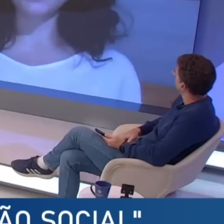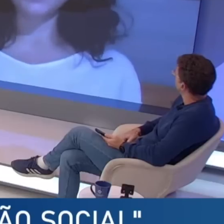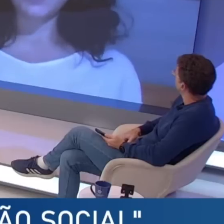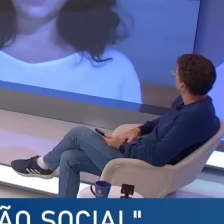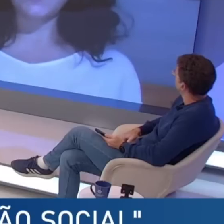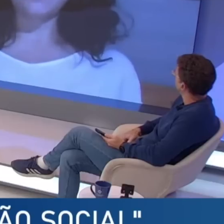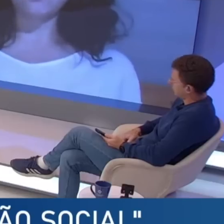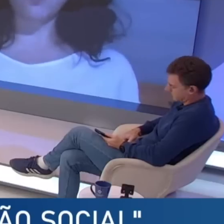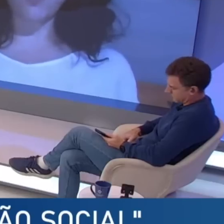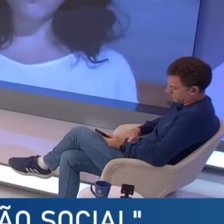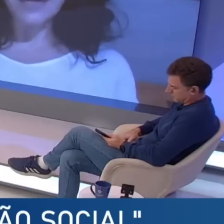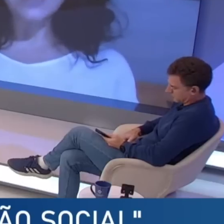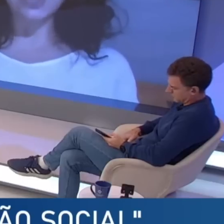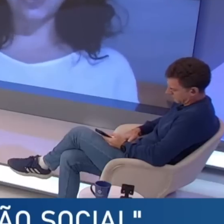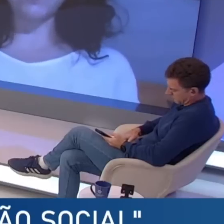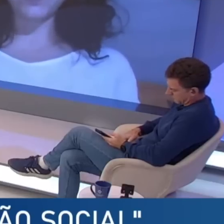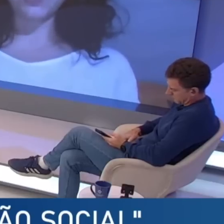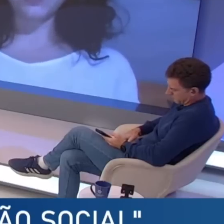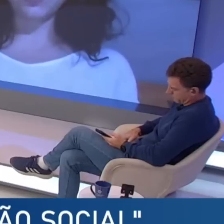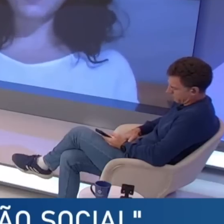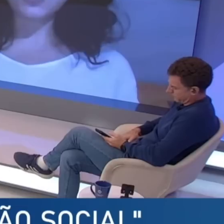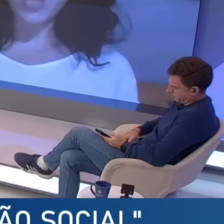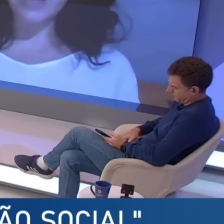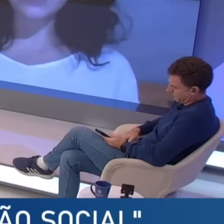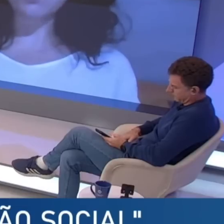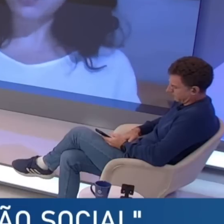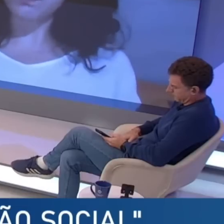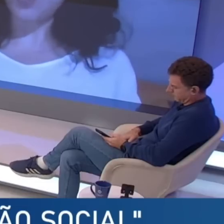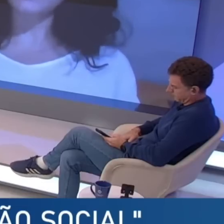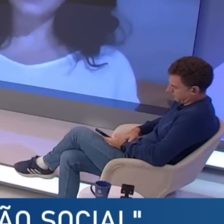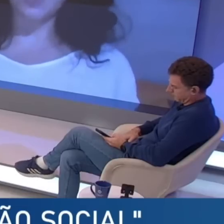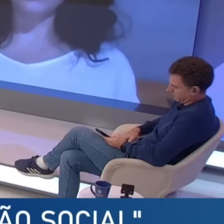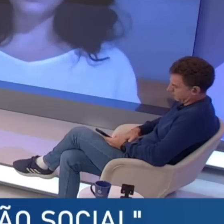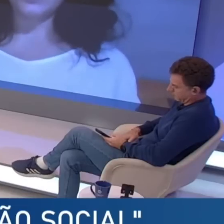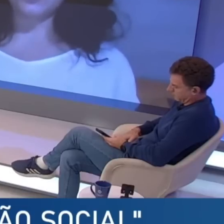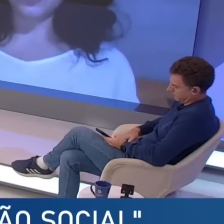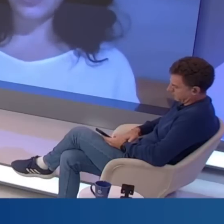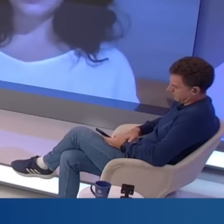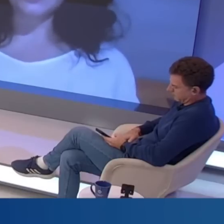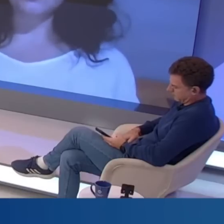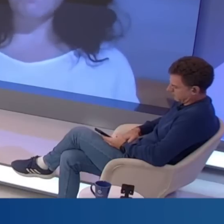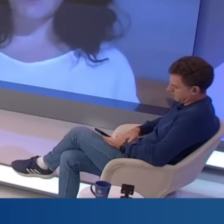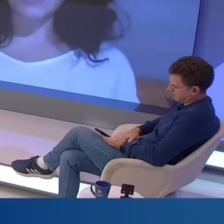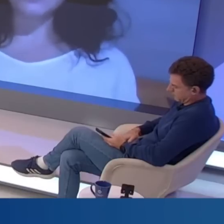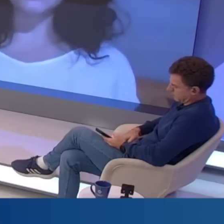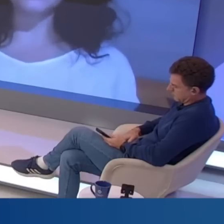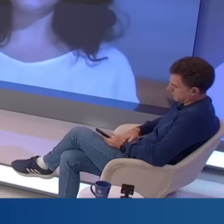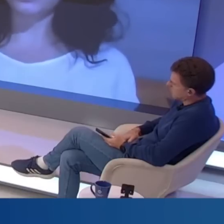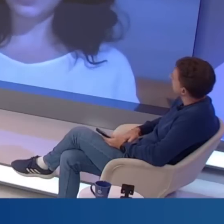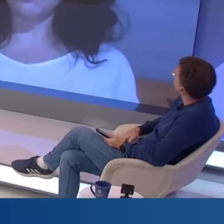debate com qualidade, subsidiadas por um bom material. A gente quer que elas sejam